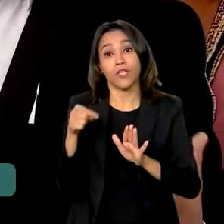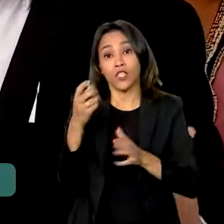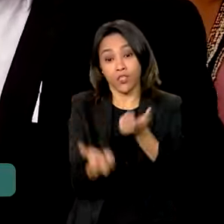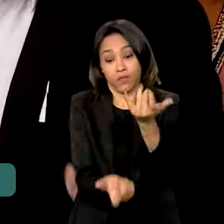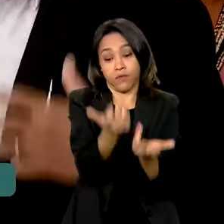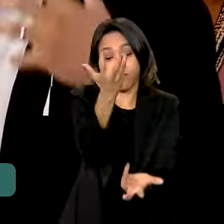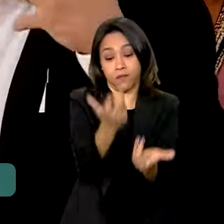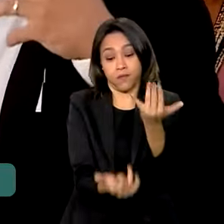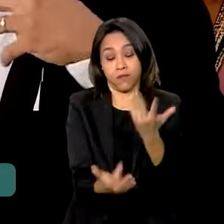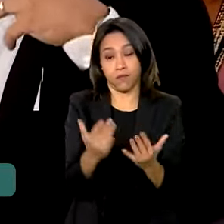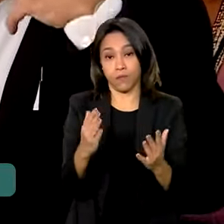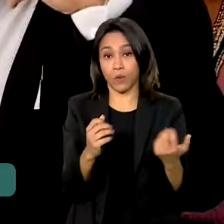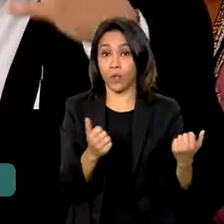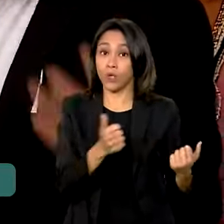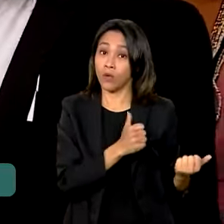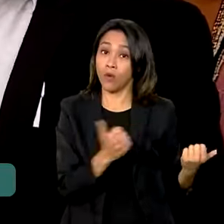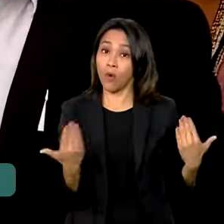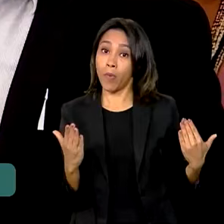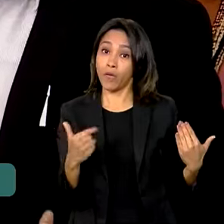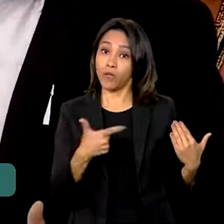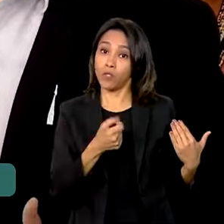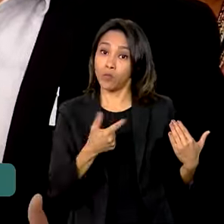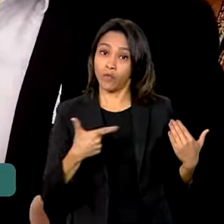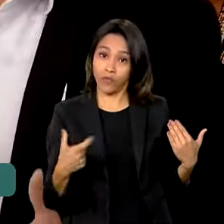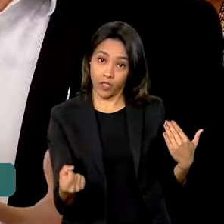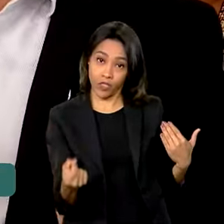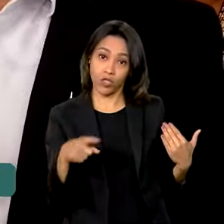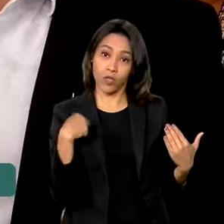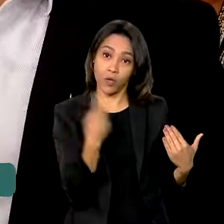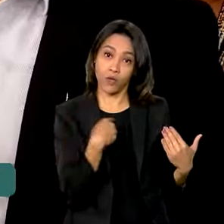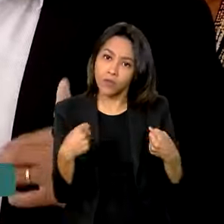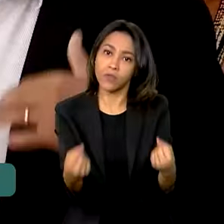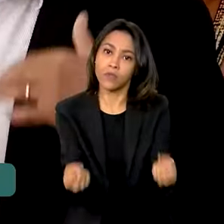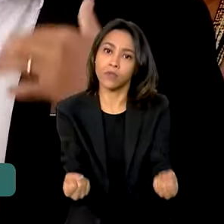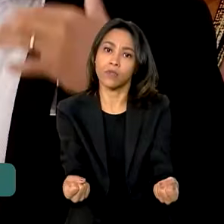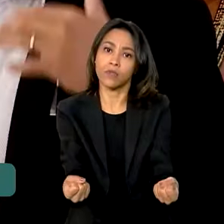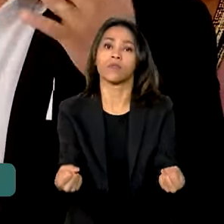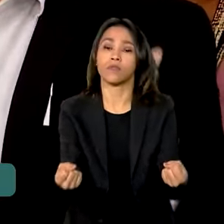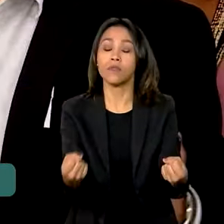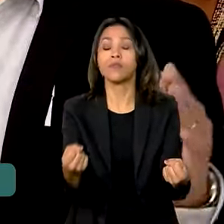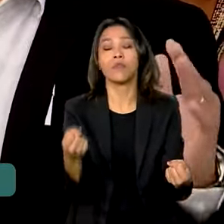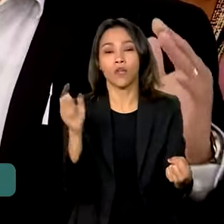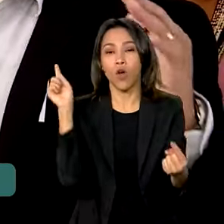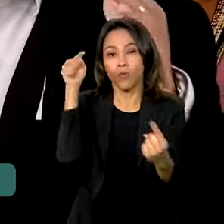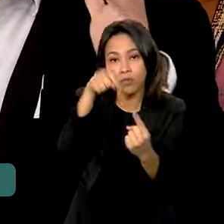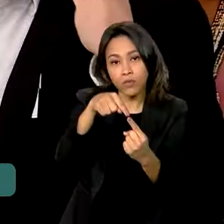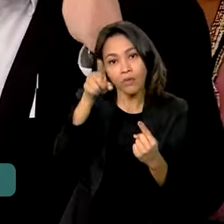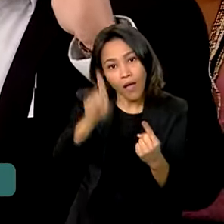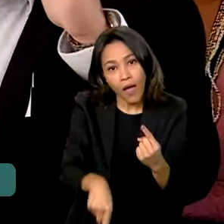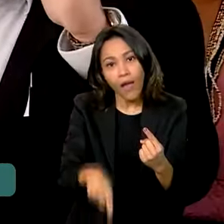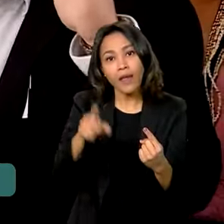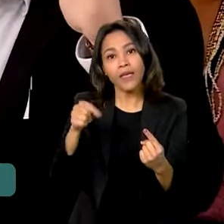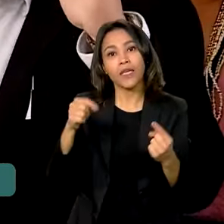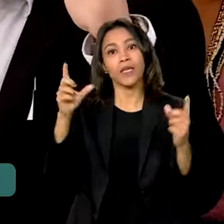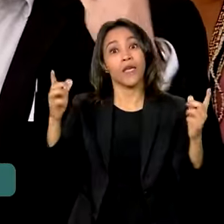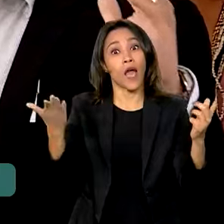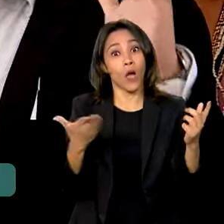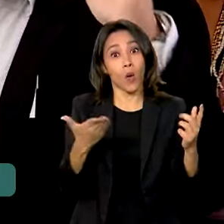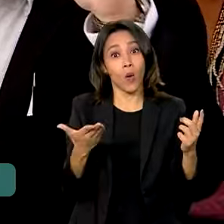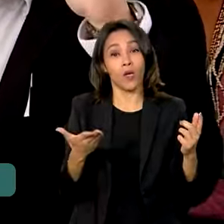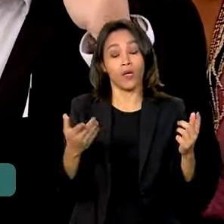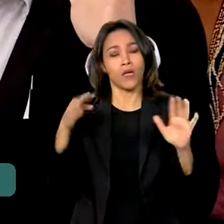do que 2020. Então, nós estamos mantendo o esforço total nessas frentes e a meta é essa, fazer com que a curva agora não